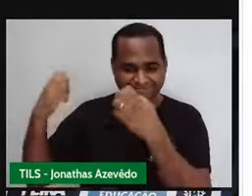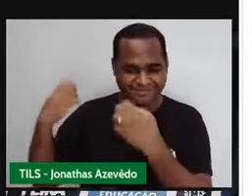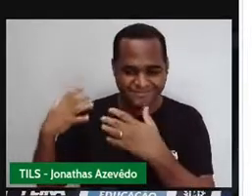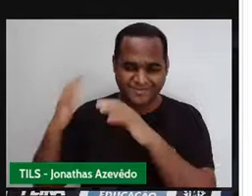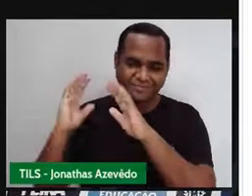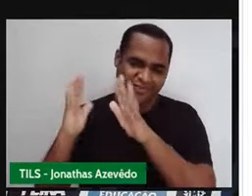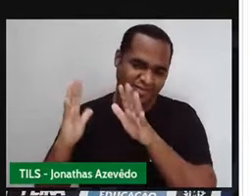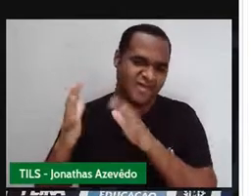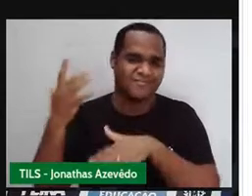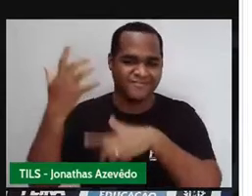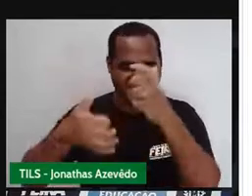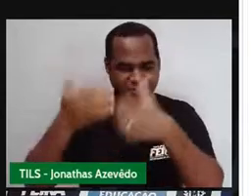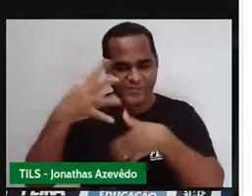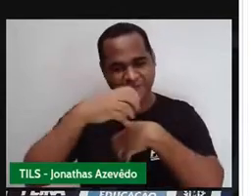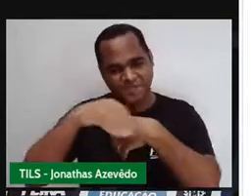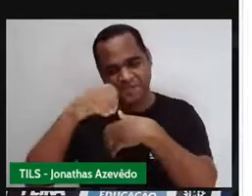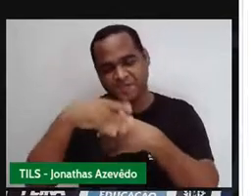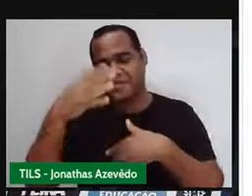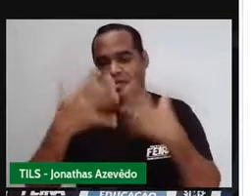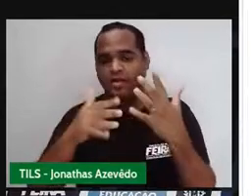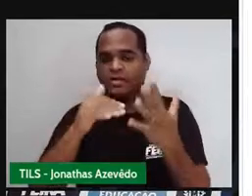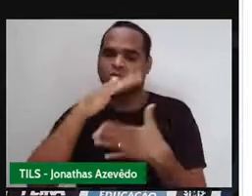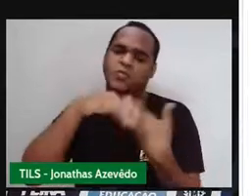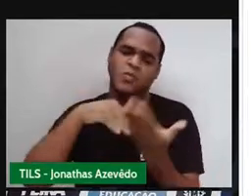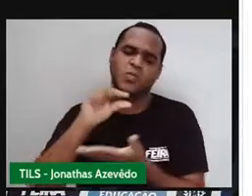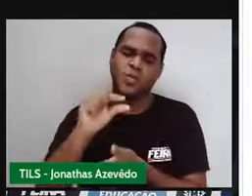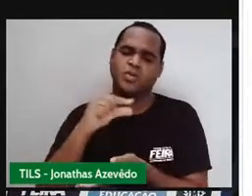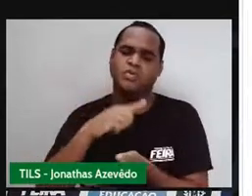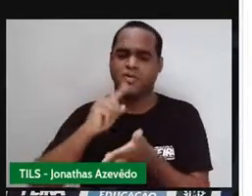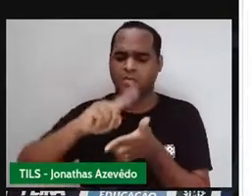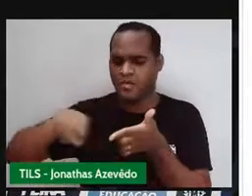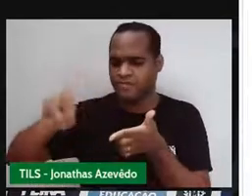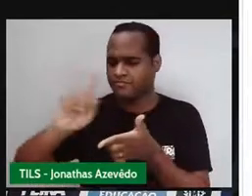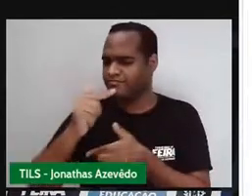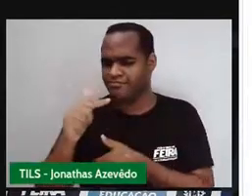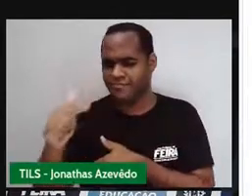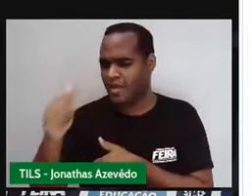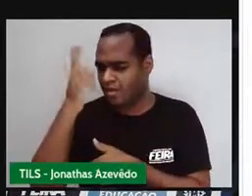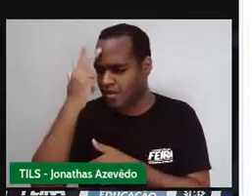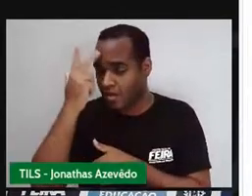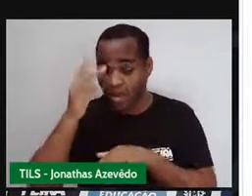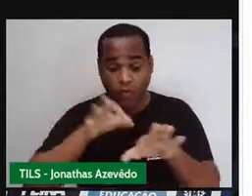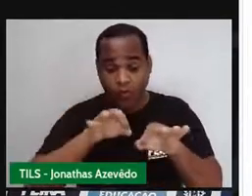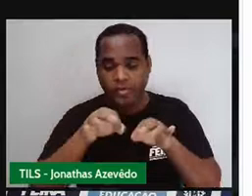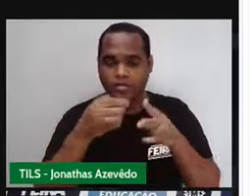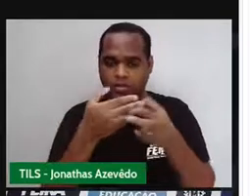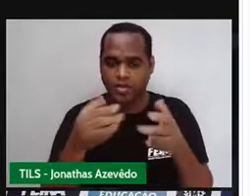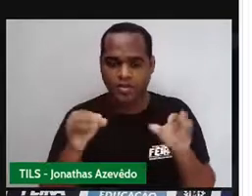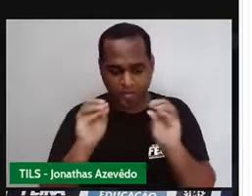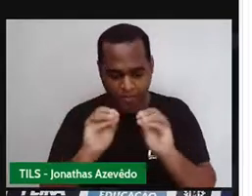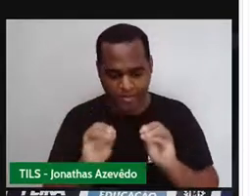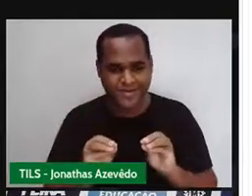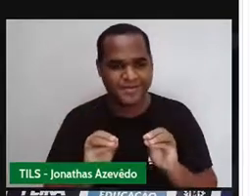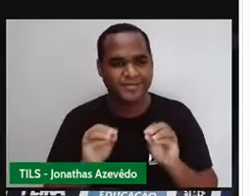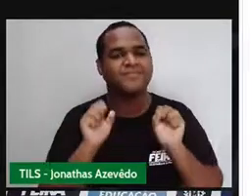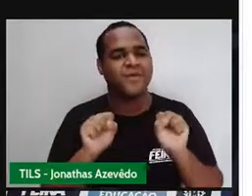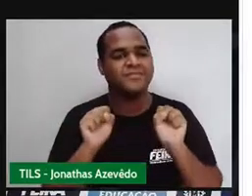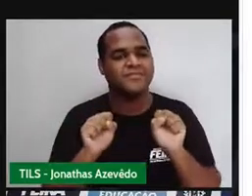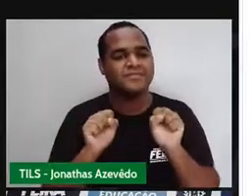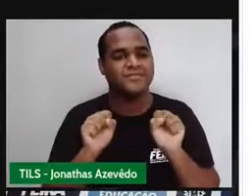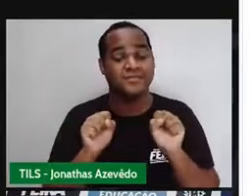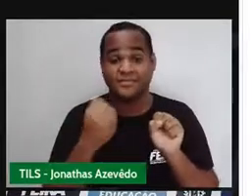oportunidade tá então ficou aqui meio bagunçadinho não tem problema a gente arruma coloca aqui embaixo Olha só